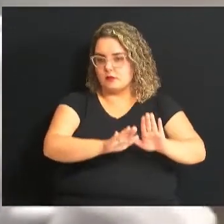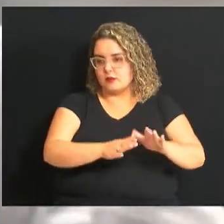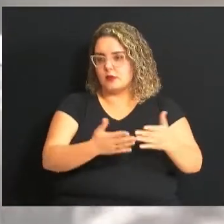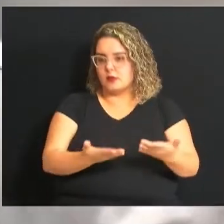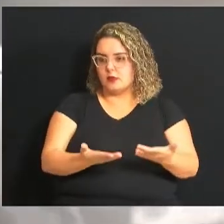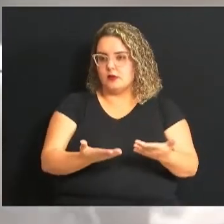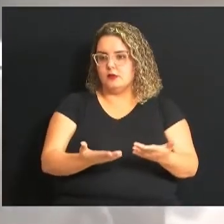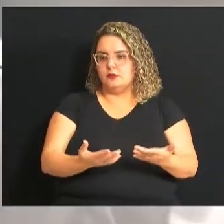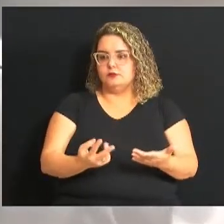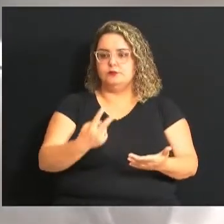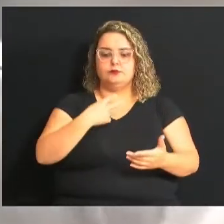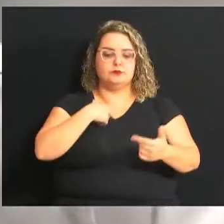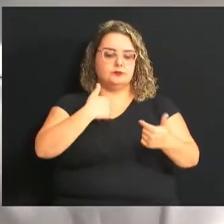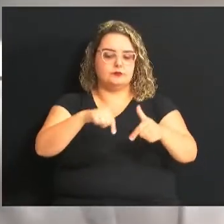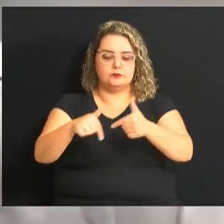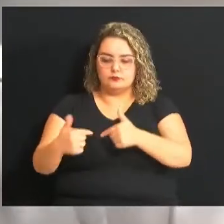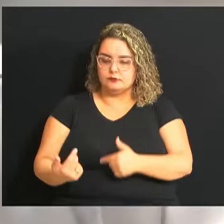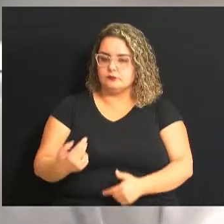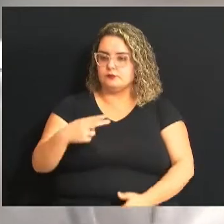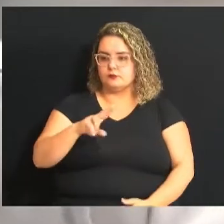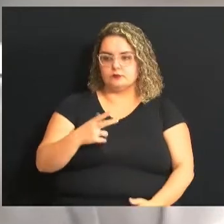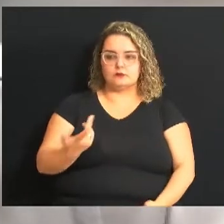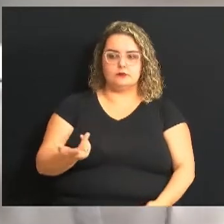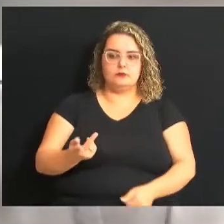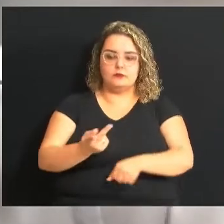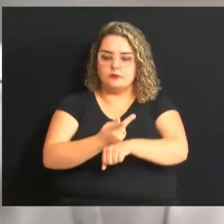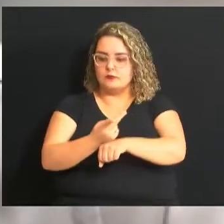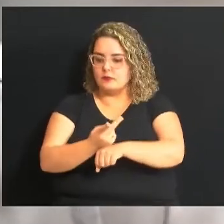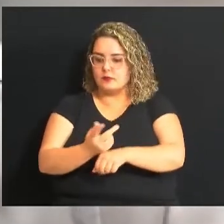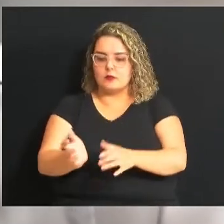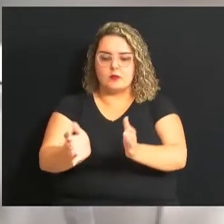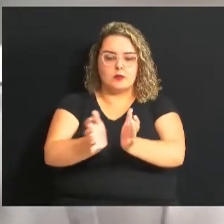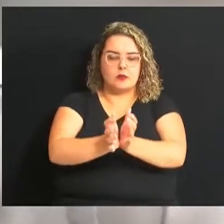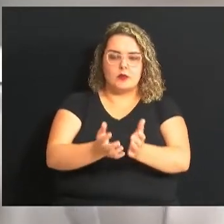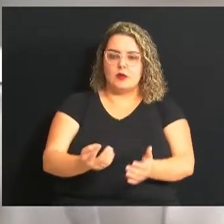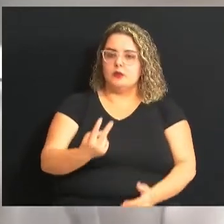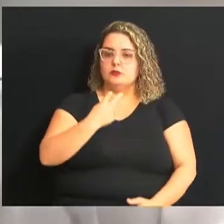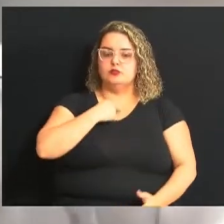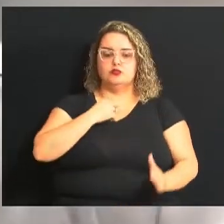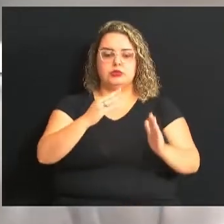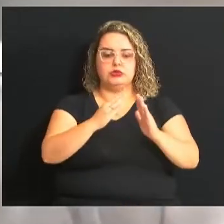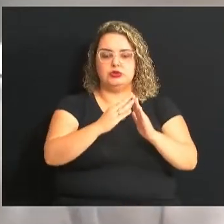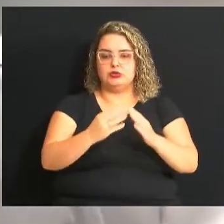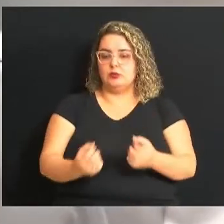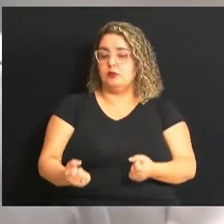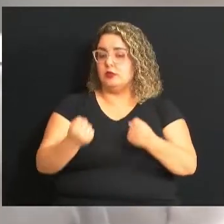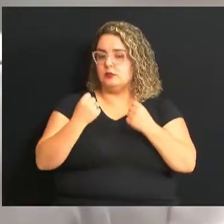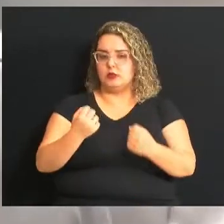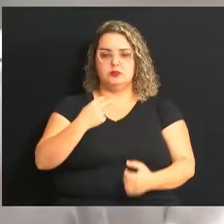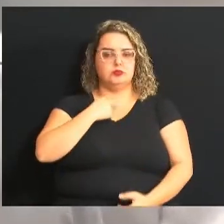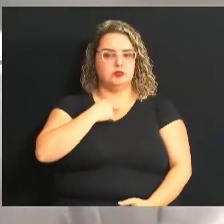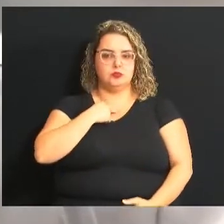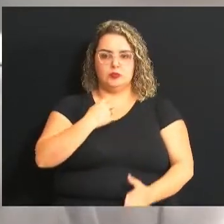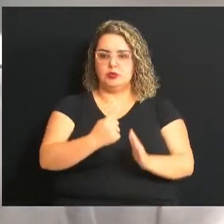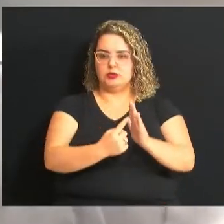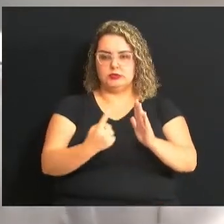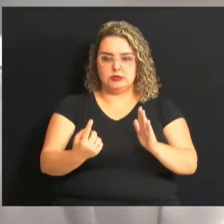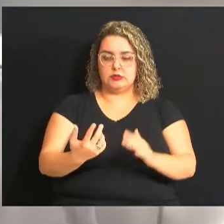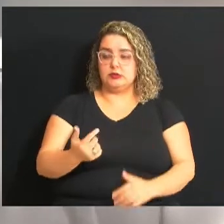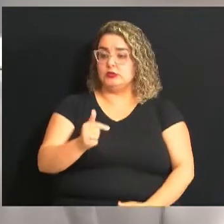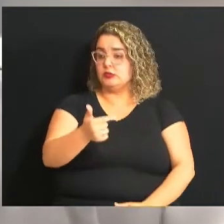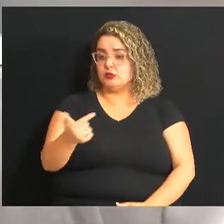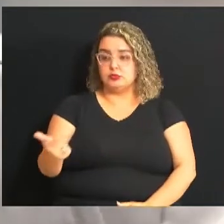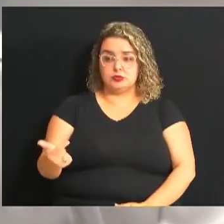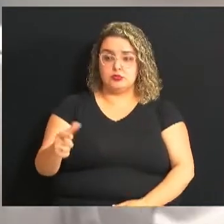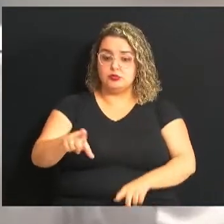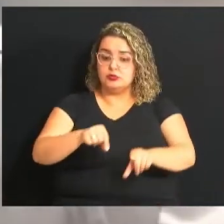pôde trabalhar, ou você não pôde procurar do seu clube, ou sair de casa para fazer sua atividade física, quem não tinha opções dentro